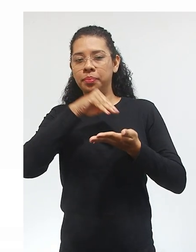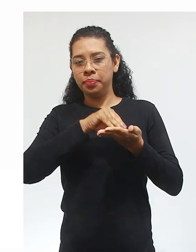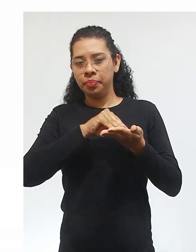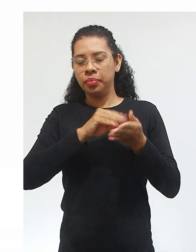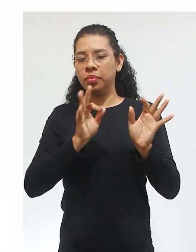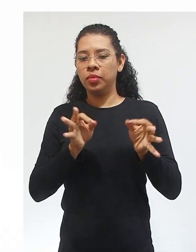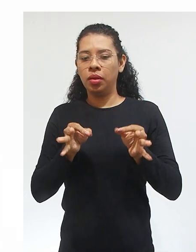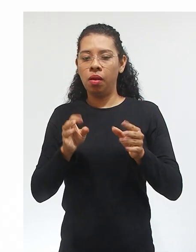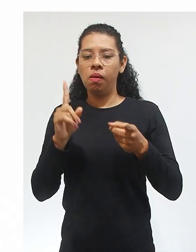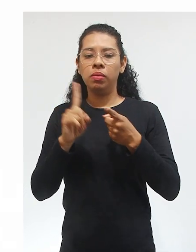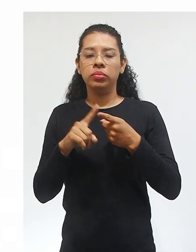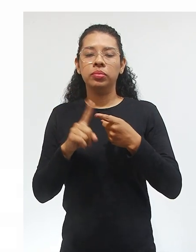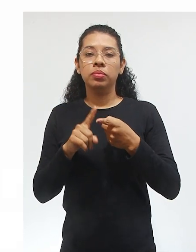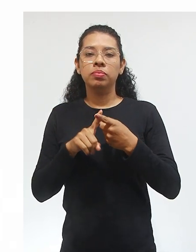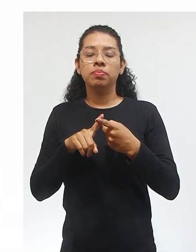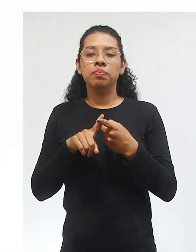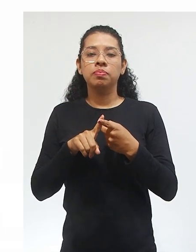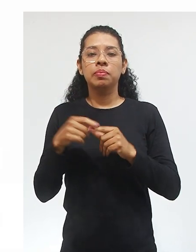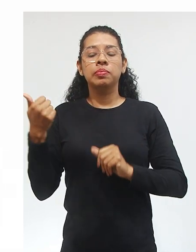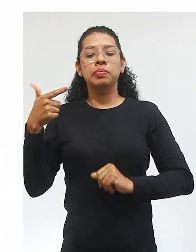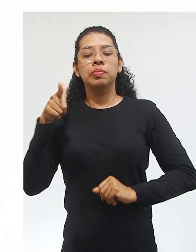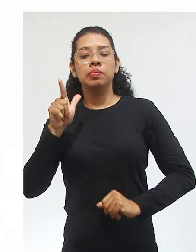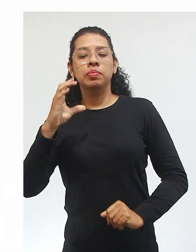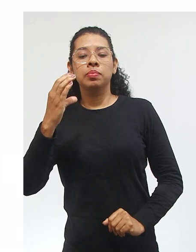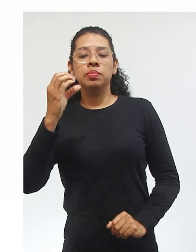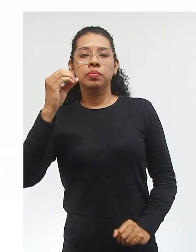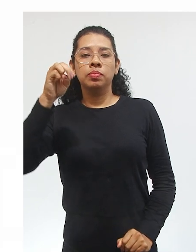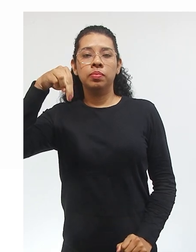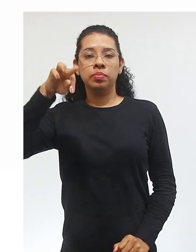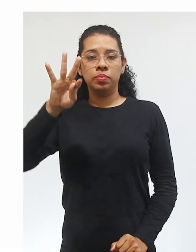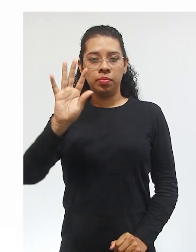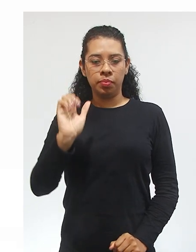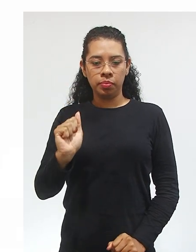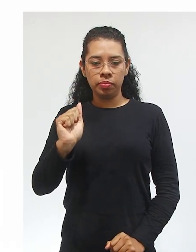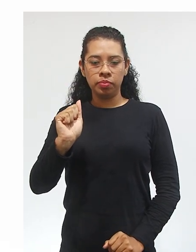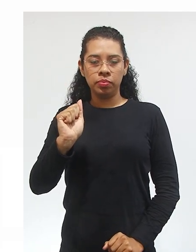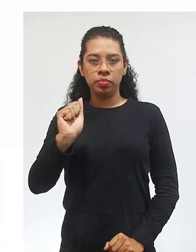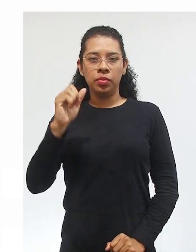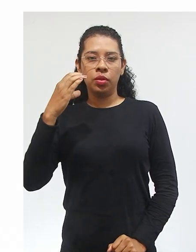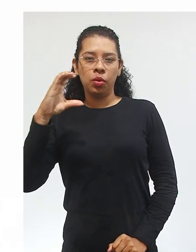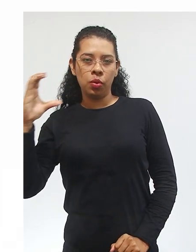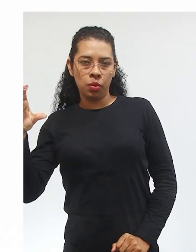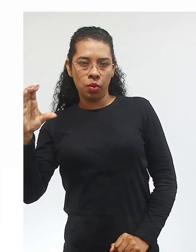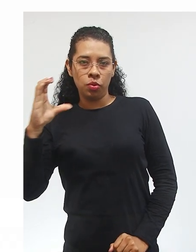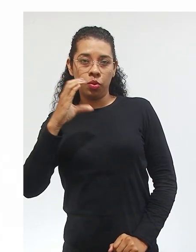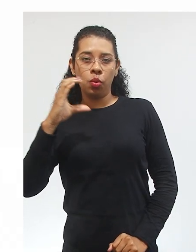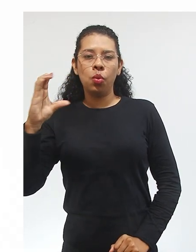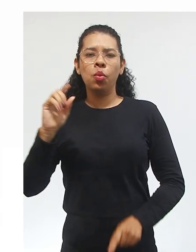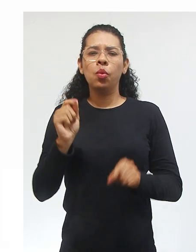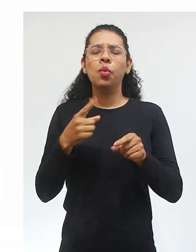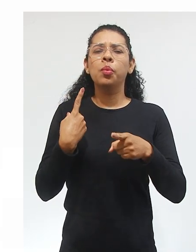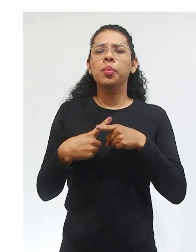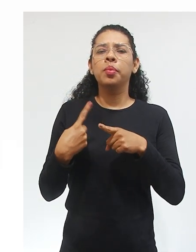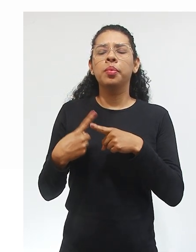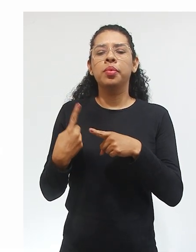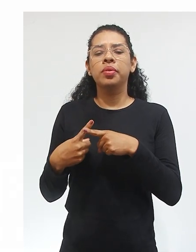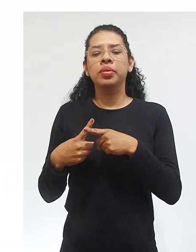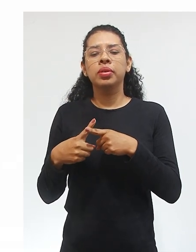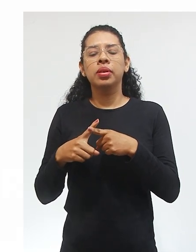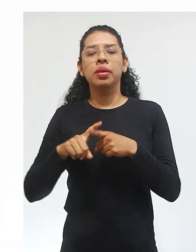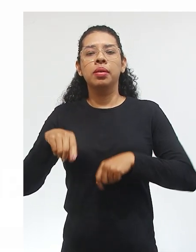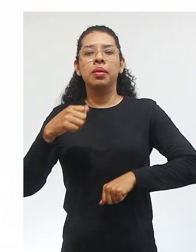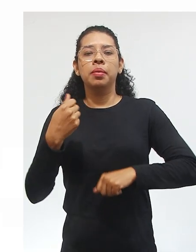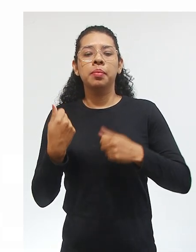dentro. Tem que fazer. E temos aqui também outro livro, que é o livro Contas Correntes. Os Contas Correntes é o